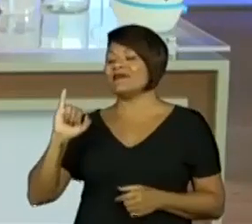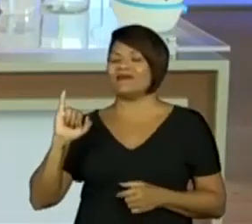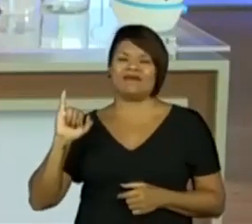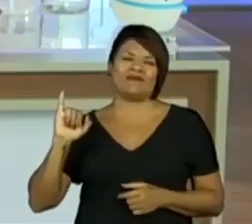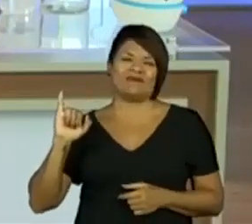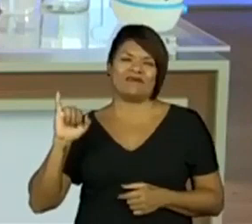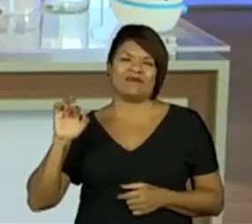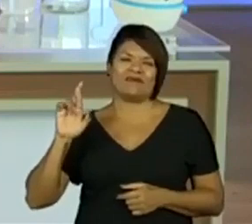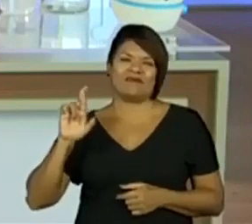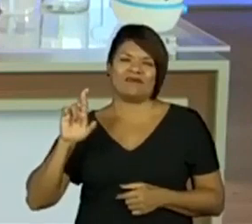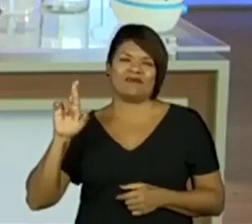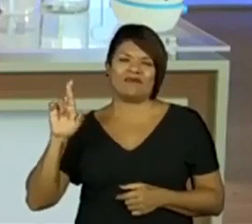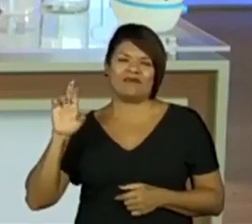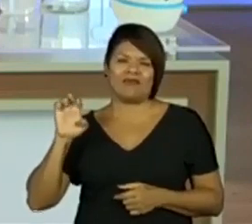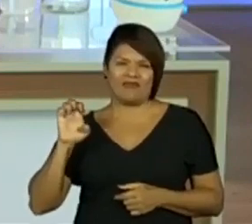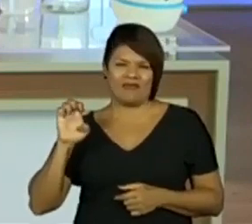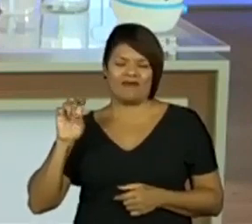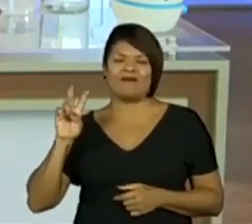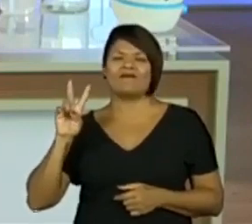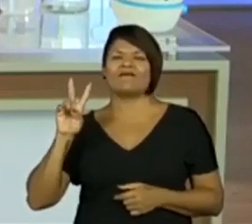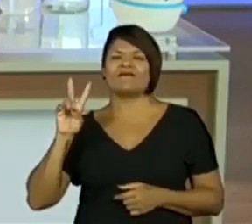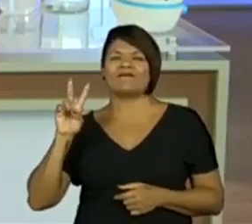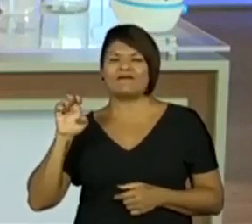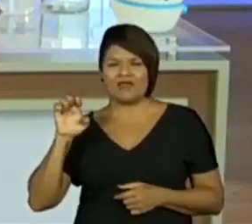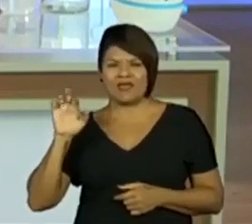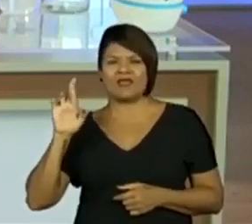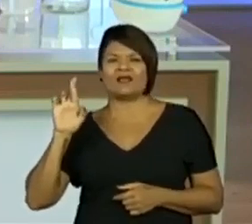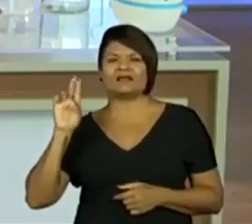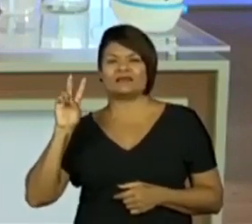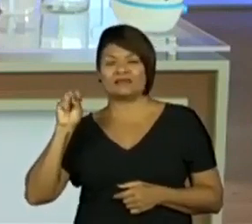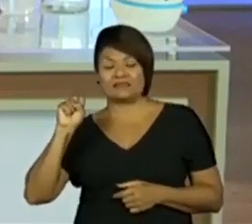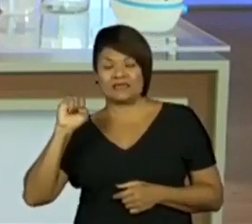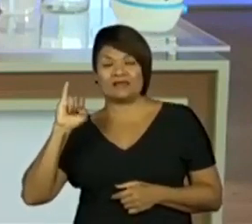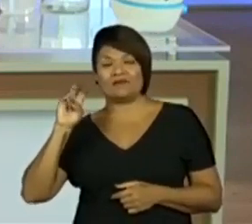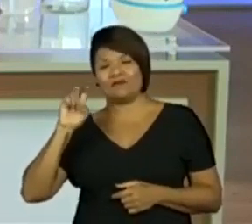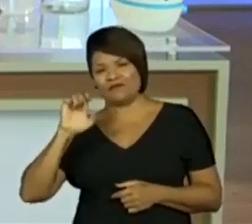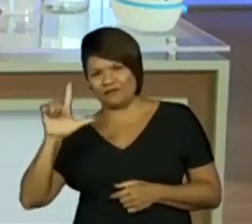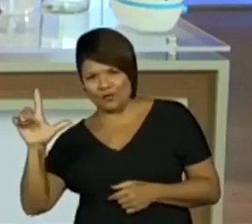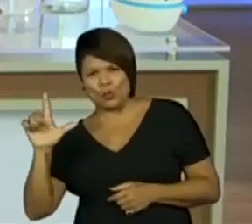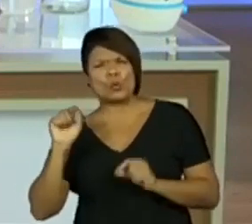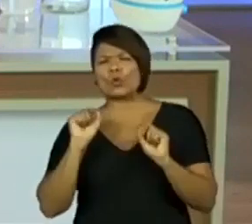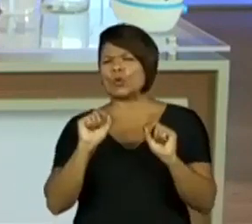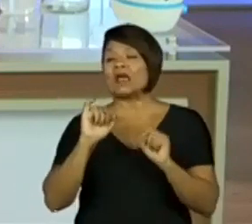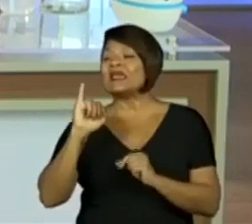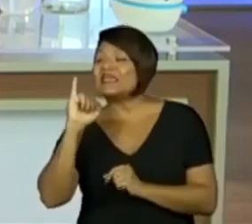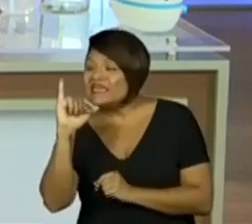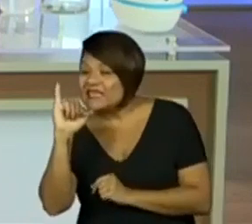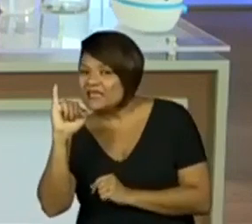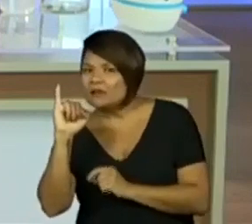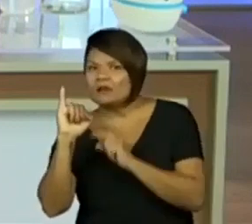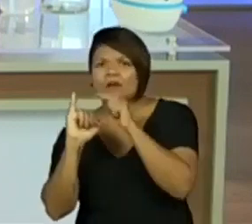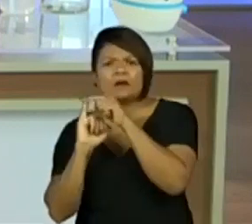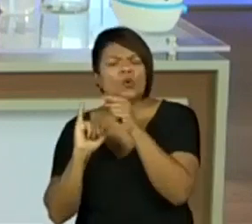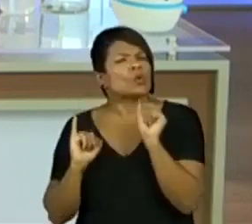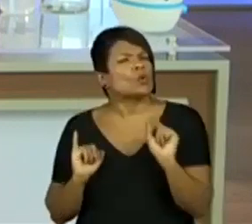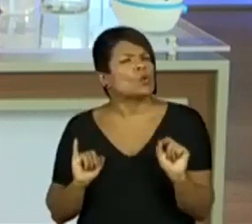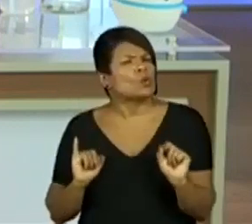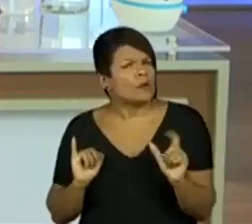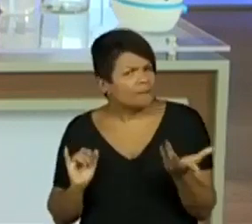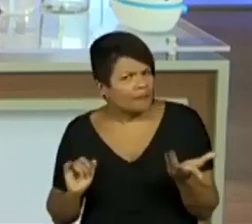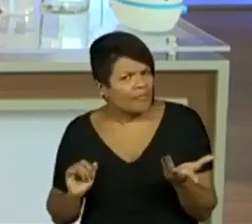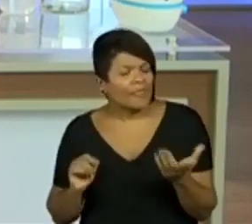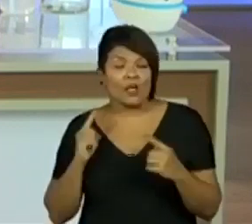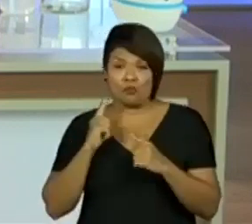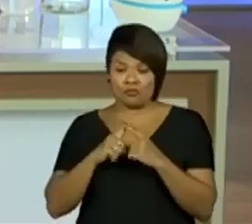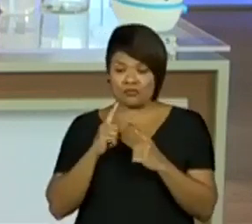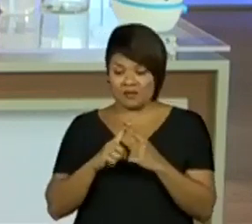irreversíveis. O que é uma transformação irreversível? Uma transformação irreversível, como o